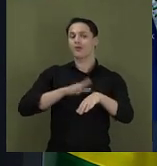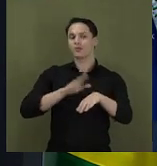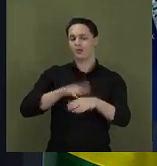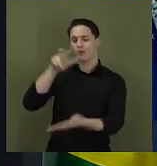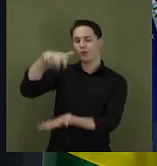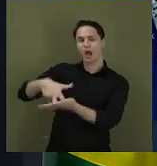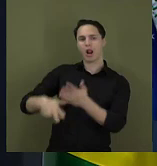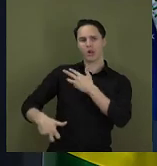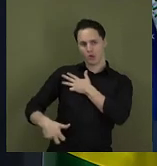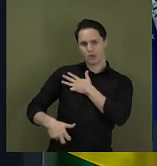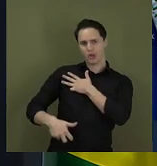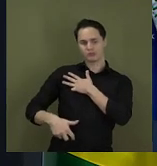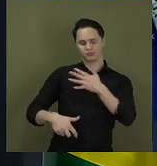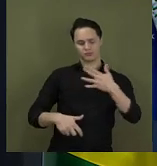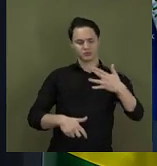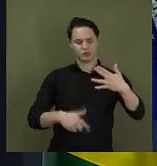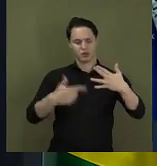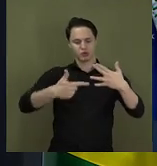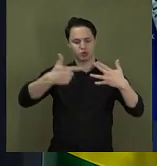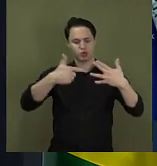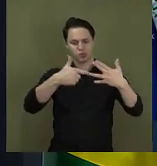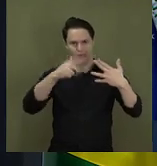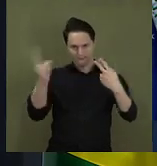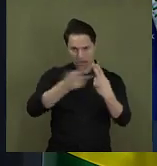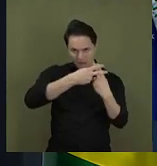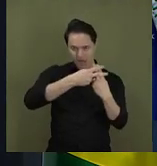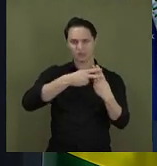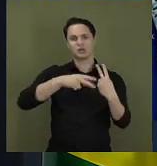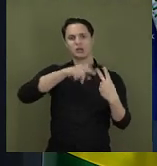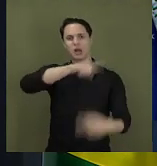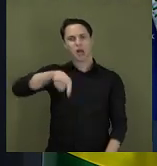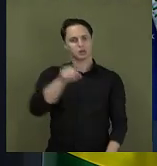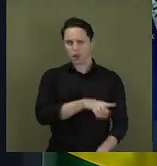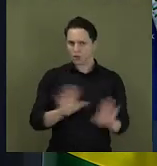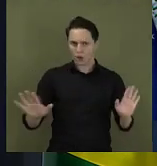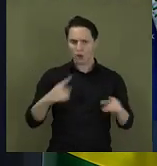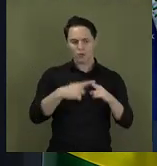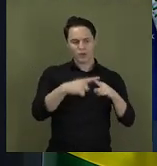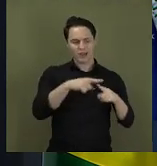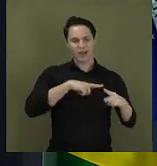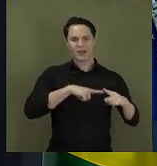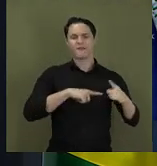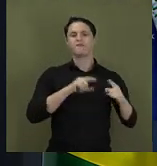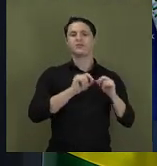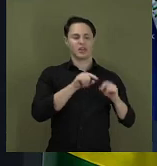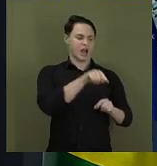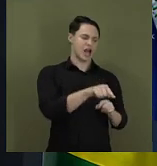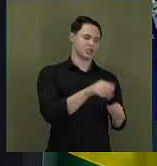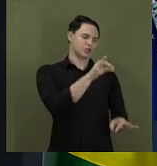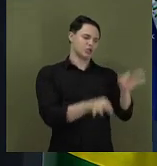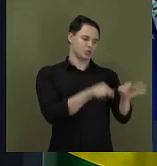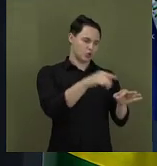de Lula por questões meramente técnicas, com a transferência dos processos para outras comarcas. A